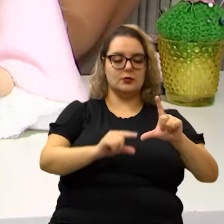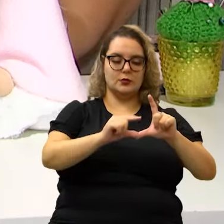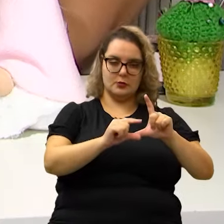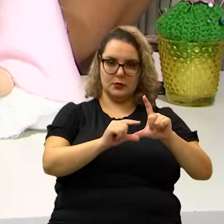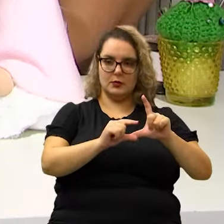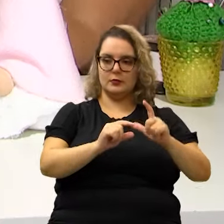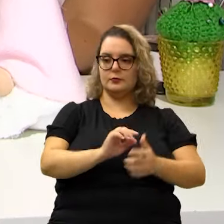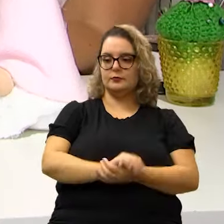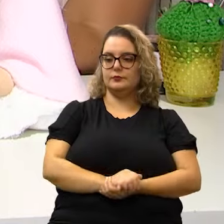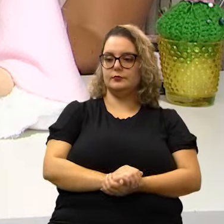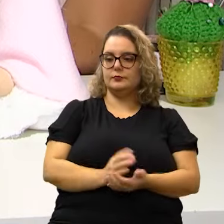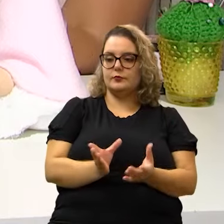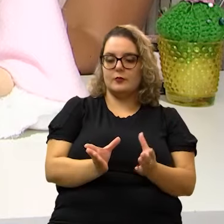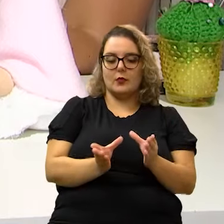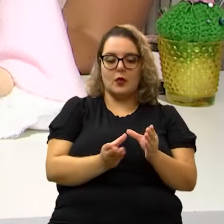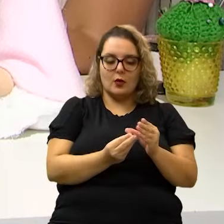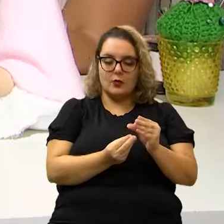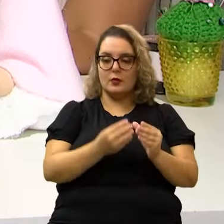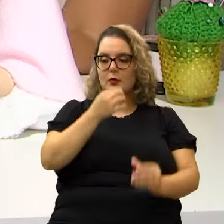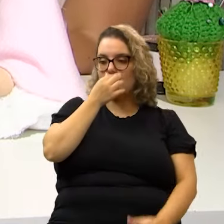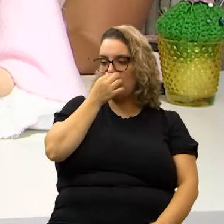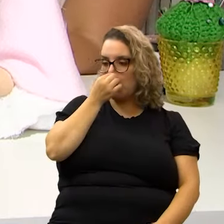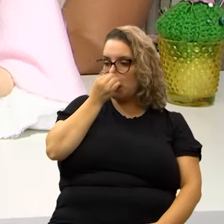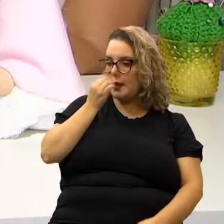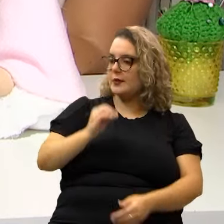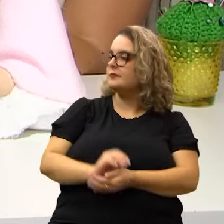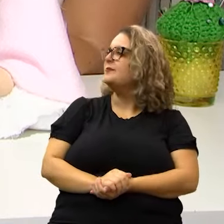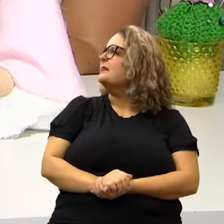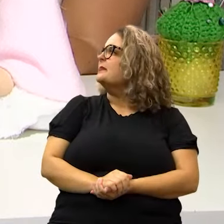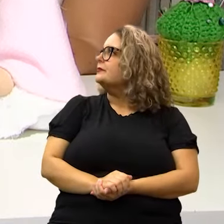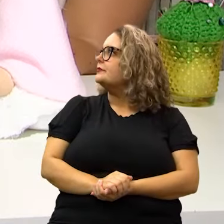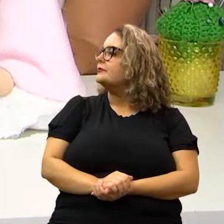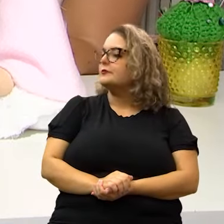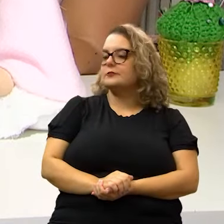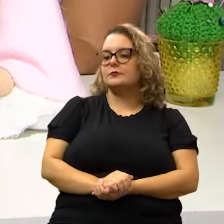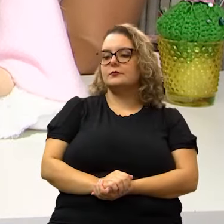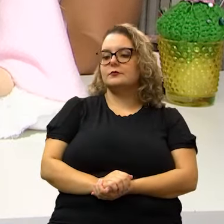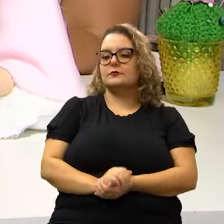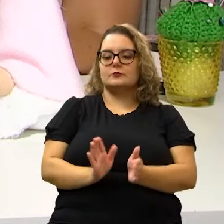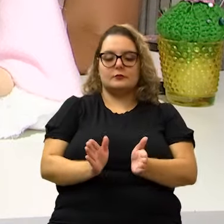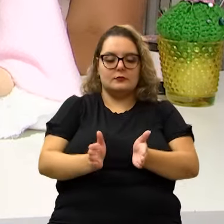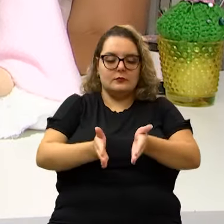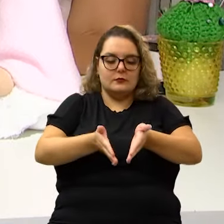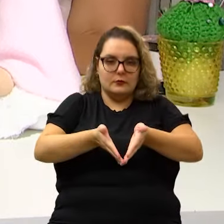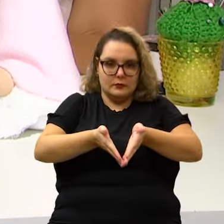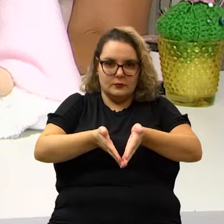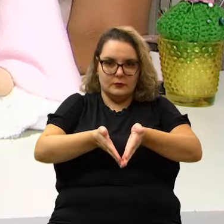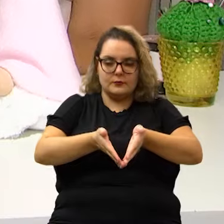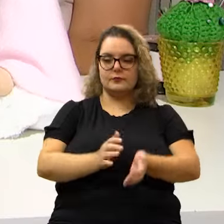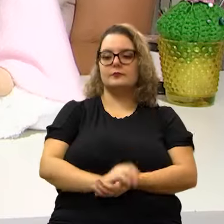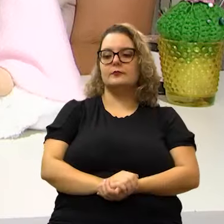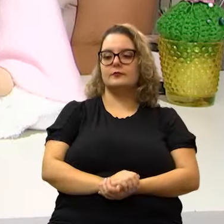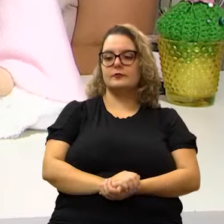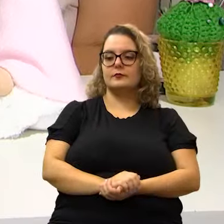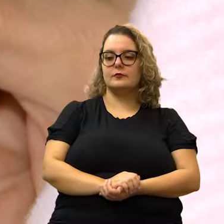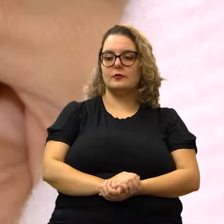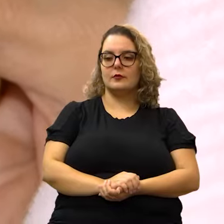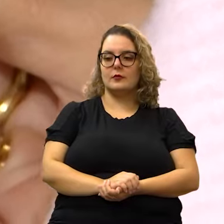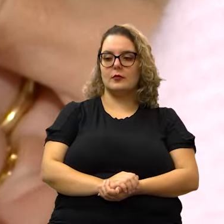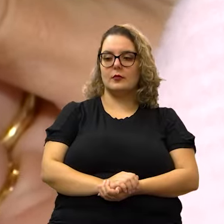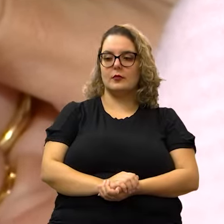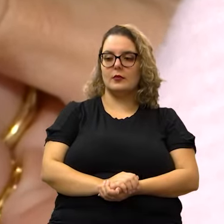fazer uma dobrinha aqui. E juntar para ele fazer esse formato de orelhinha. Eu vou dar um pinguinho de cola